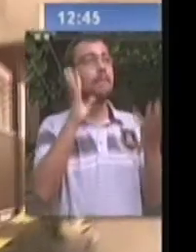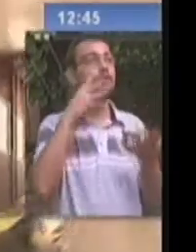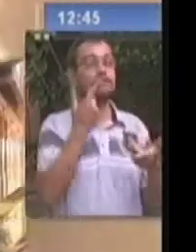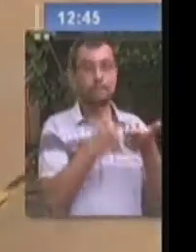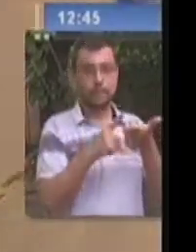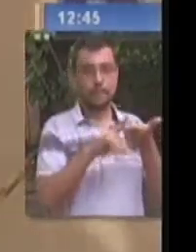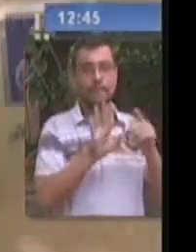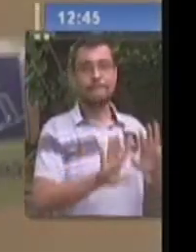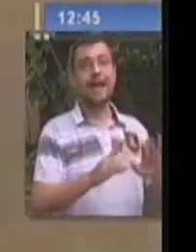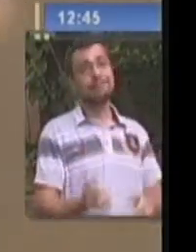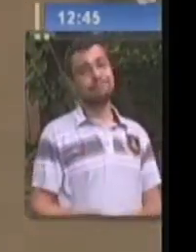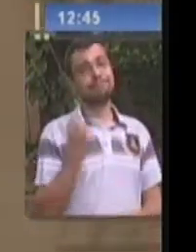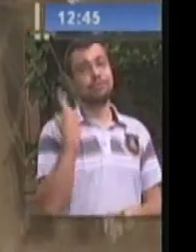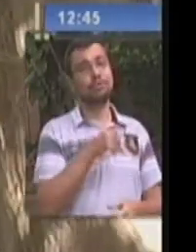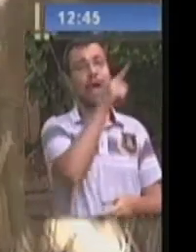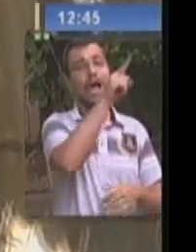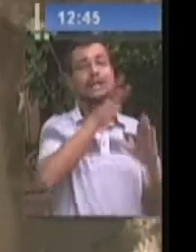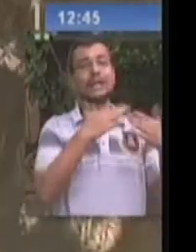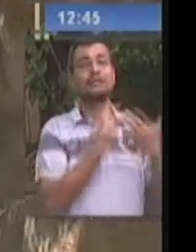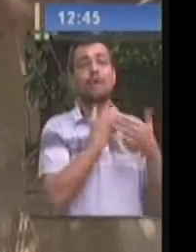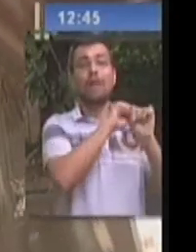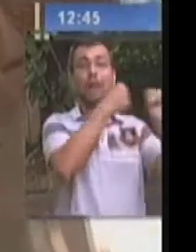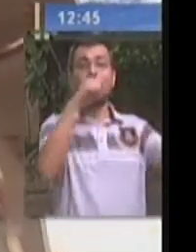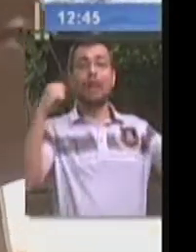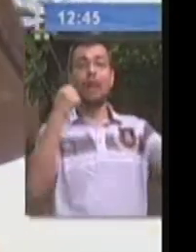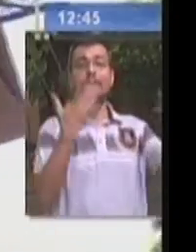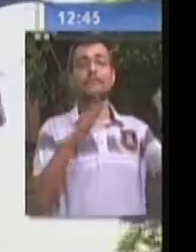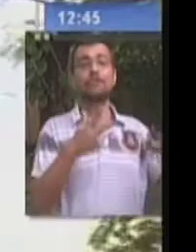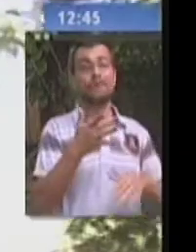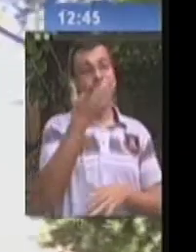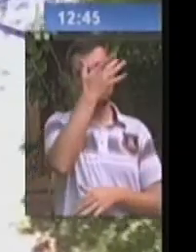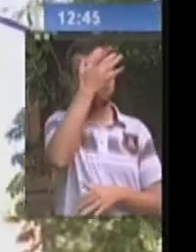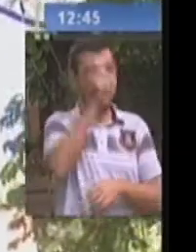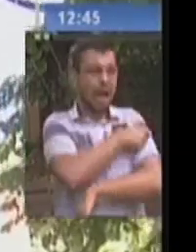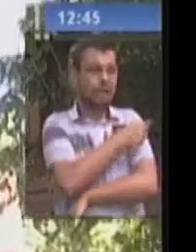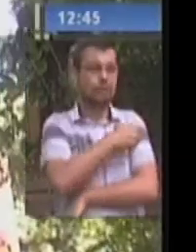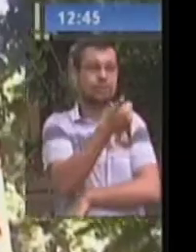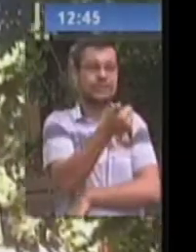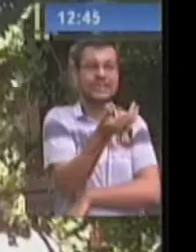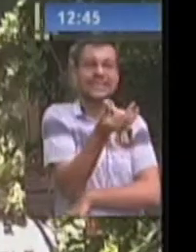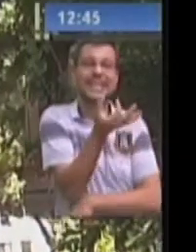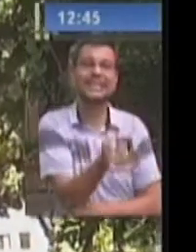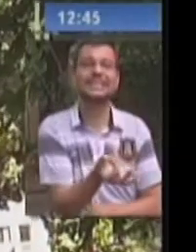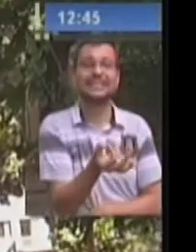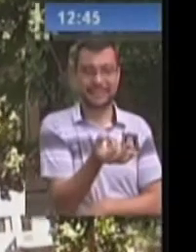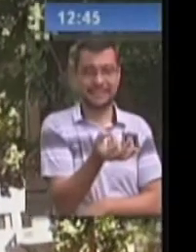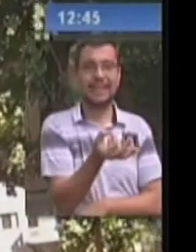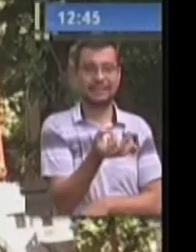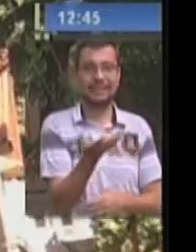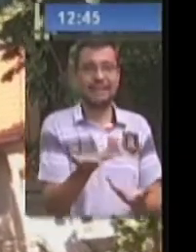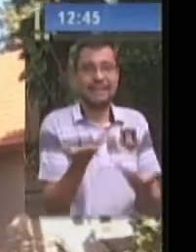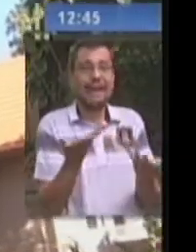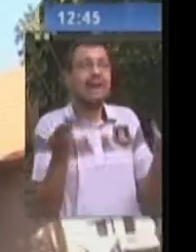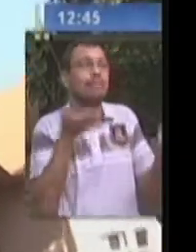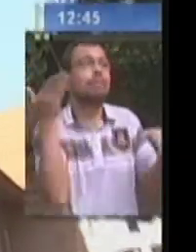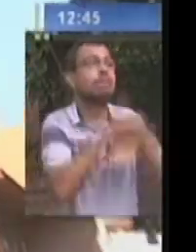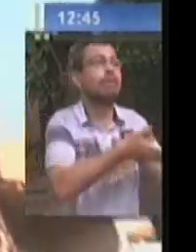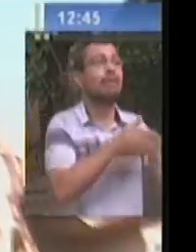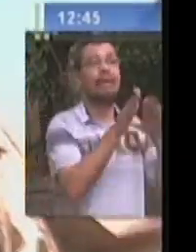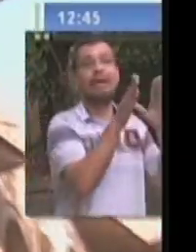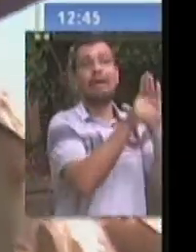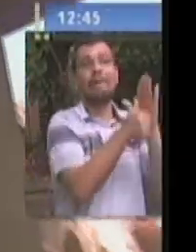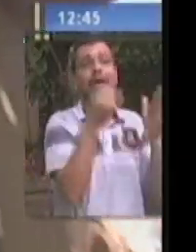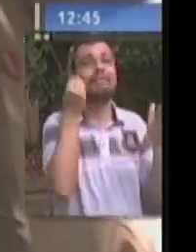tamanho, antiga, aqui estudam cerca de 160 alunos especiais e sendo invadida, sim, por